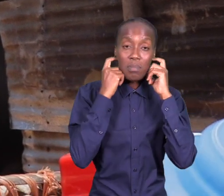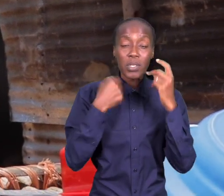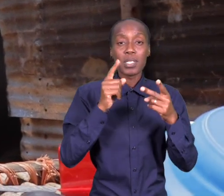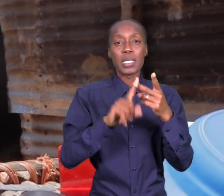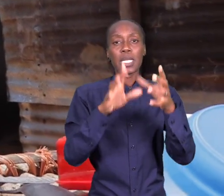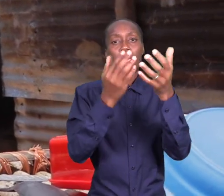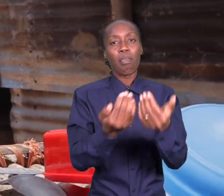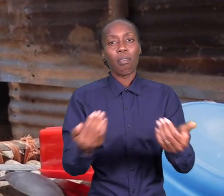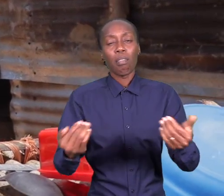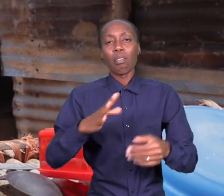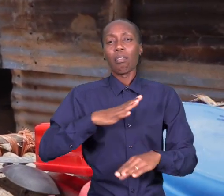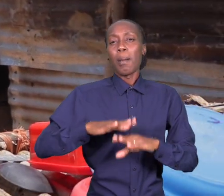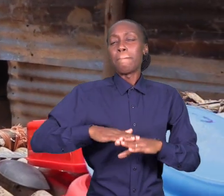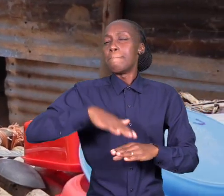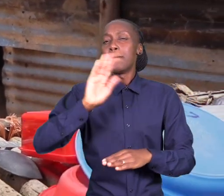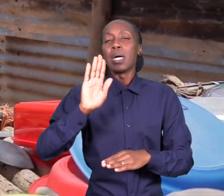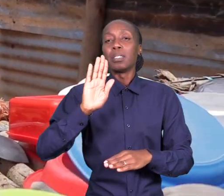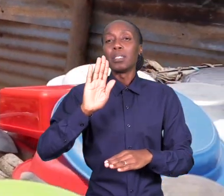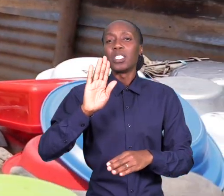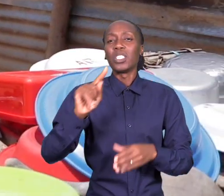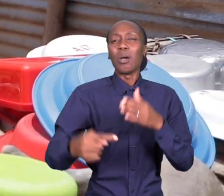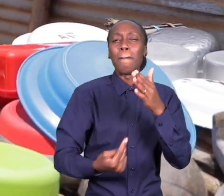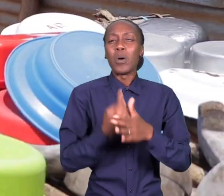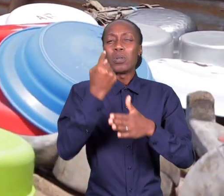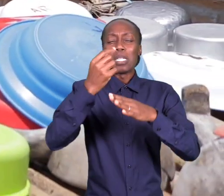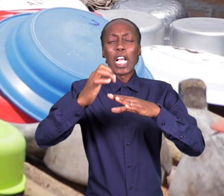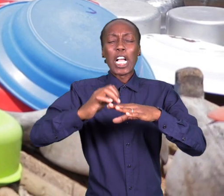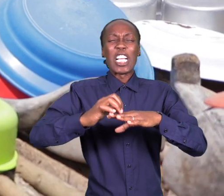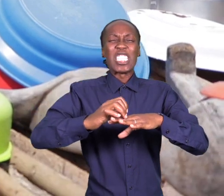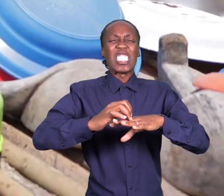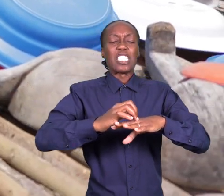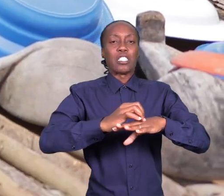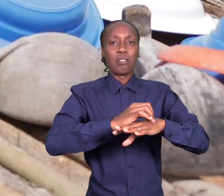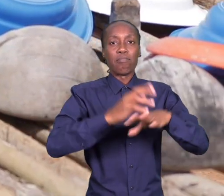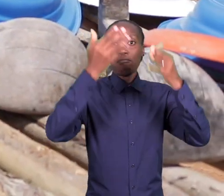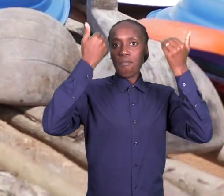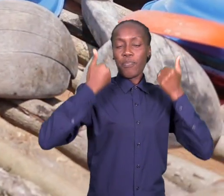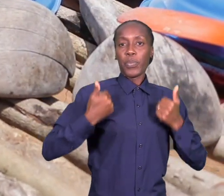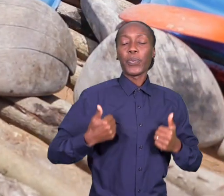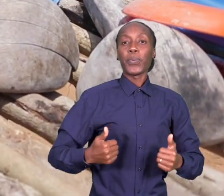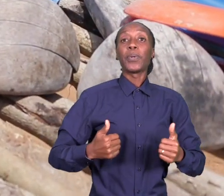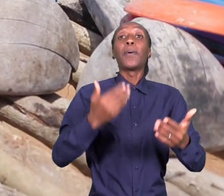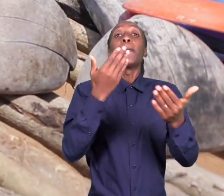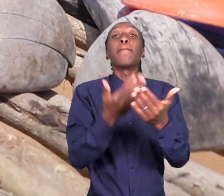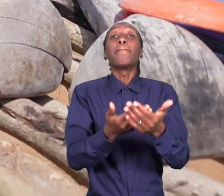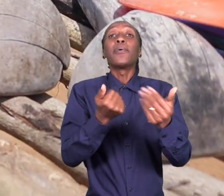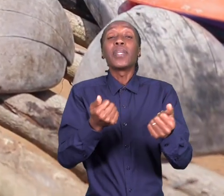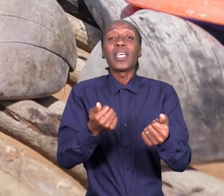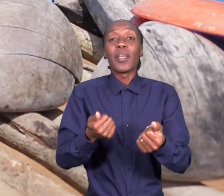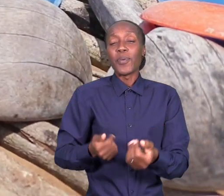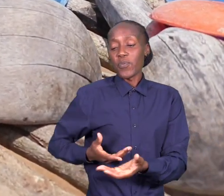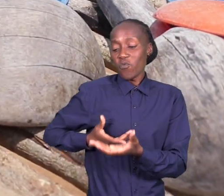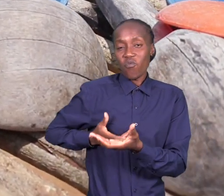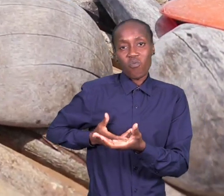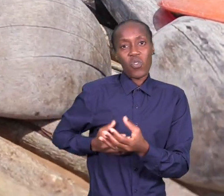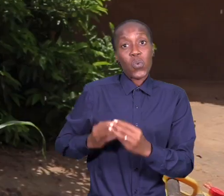como Moçambique, as crianças têm uma maior probabilidade de adquirir infecções por vermes a partir do momento